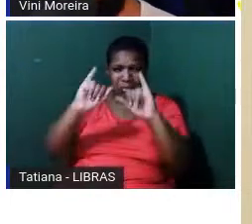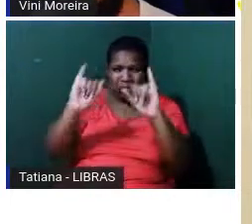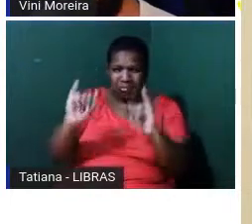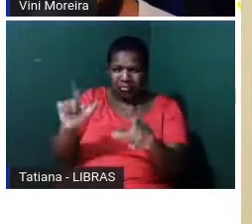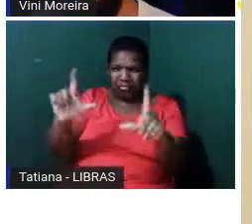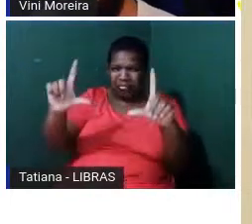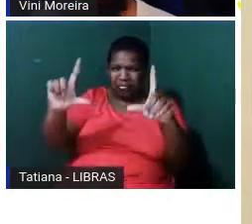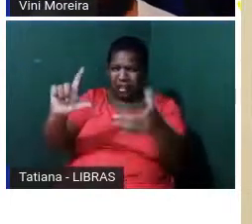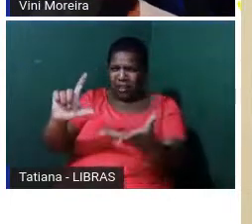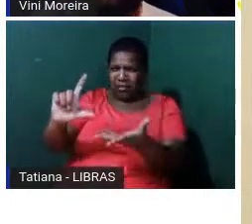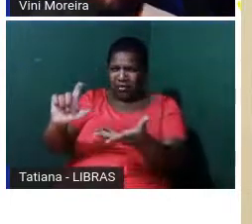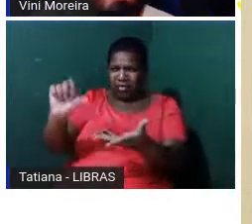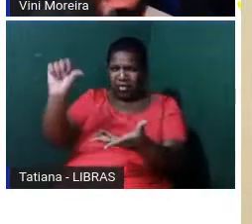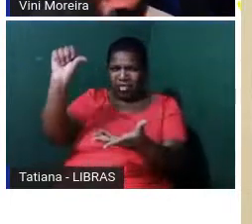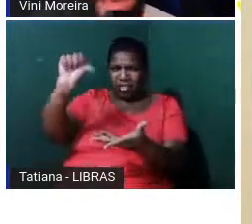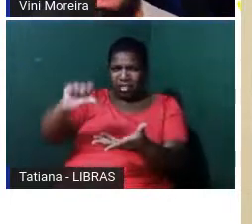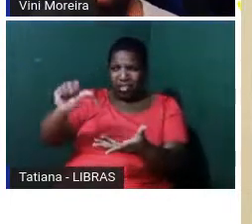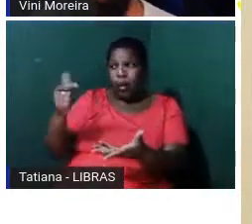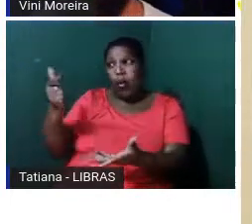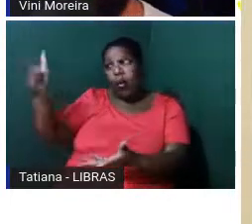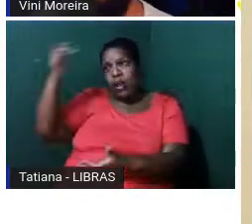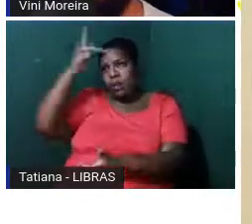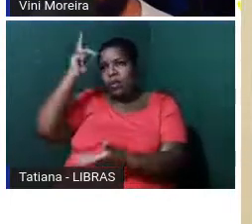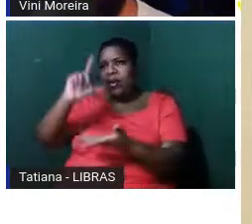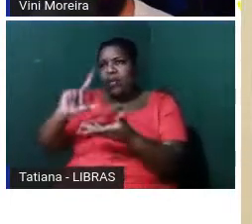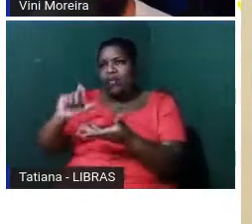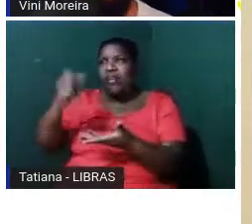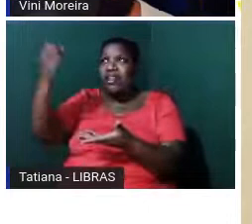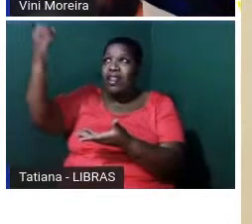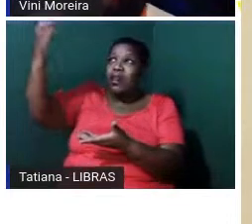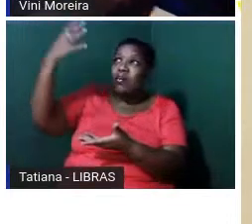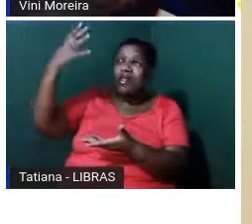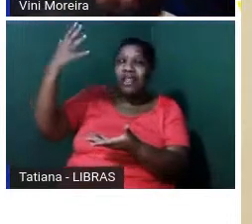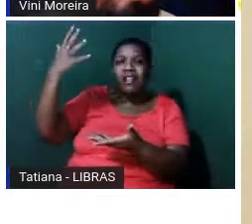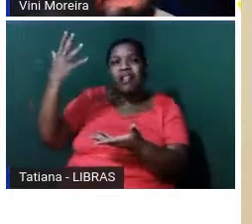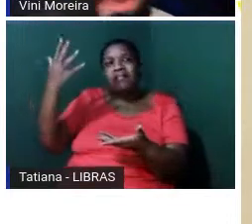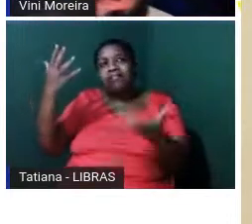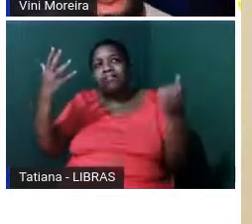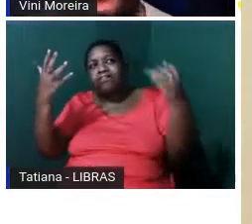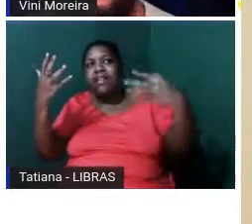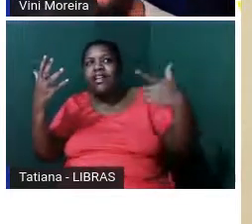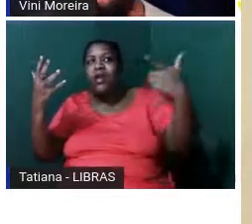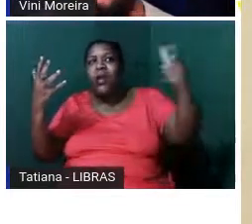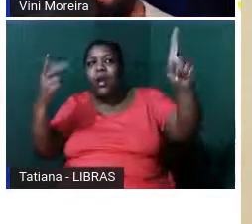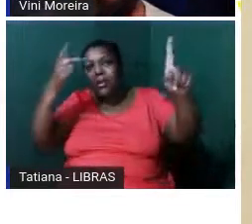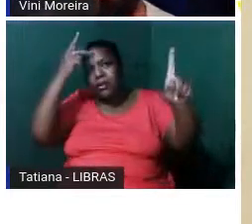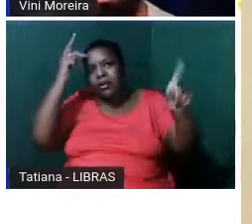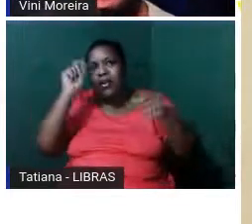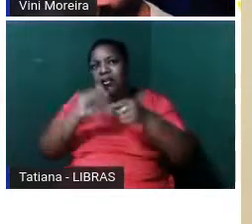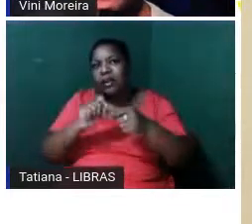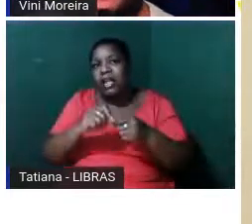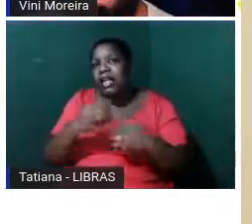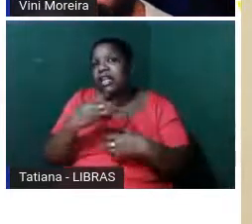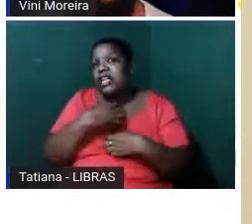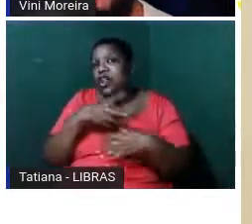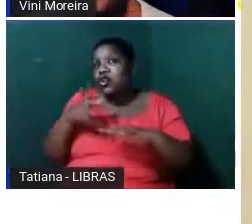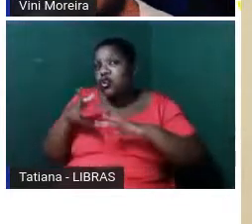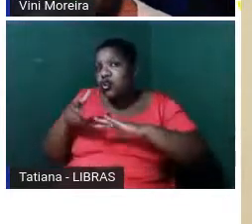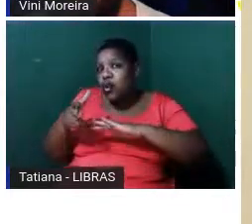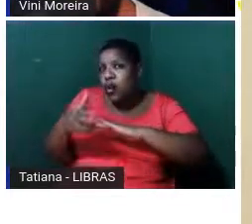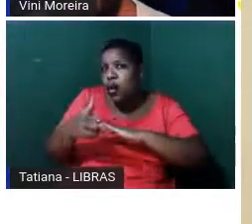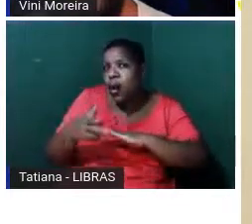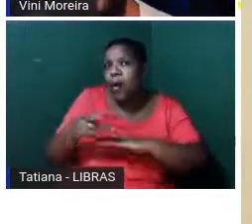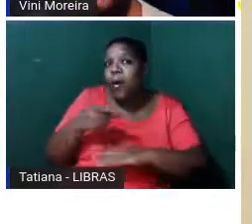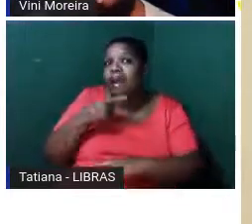que você fez o que outra pessoa fez com a iluminação que você fez o outra pessoa fez tem jeito de cortar uma